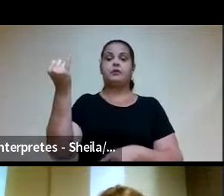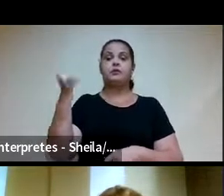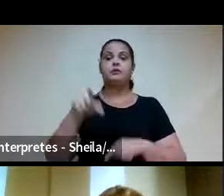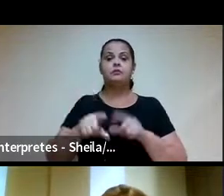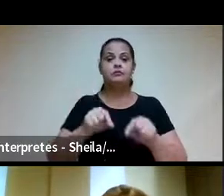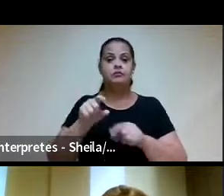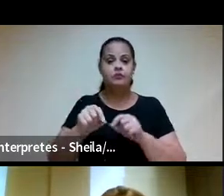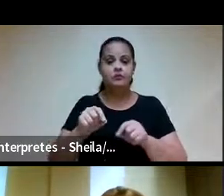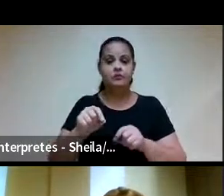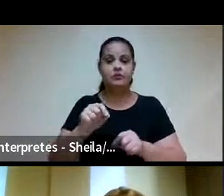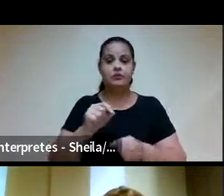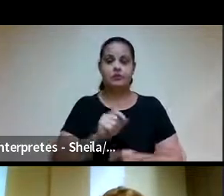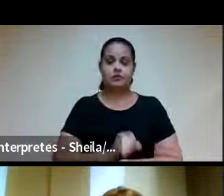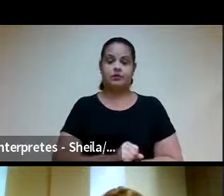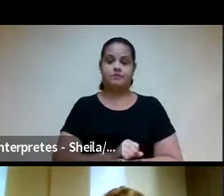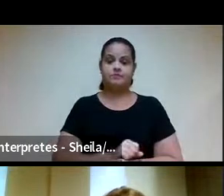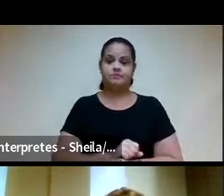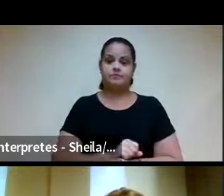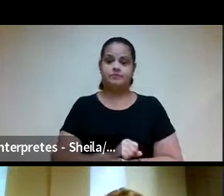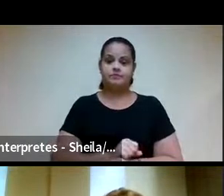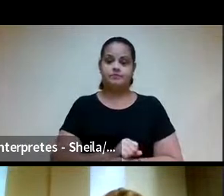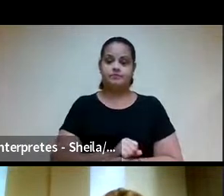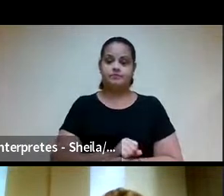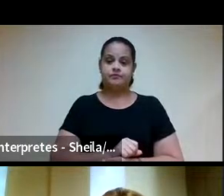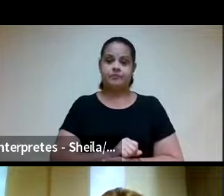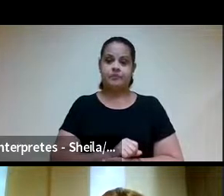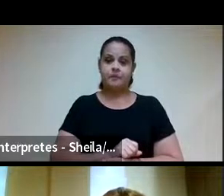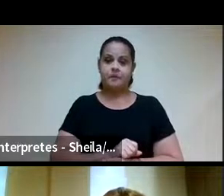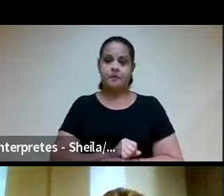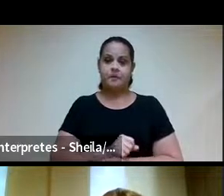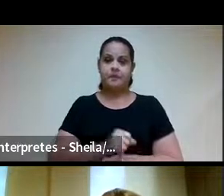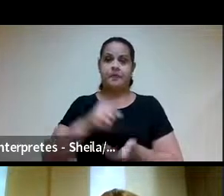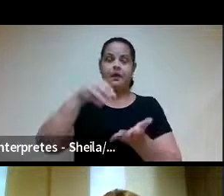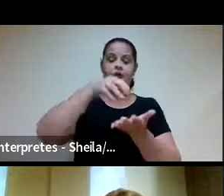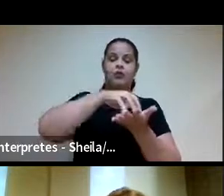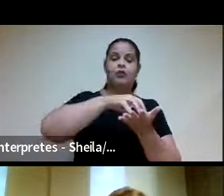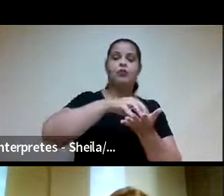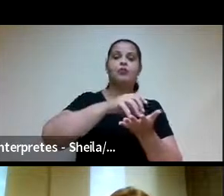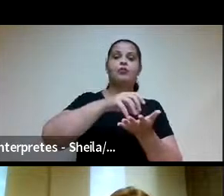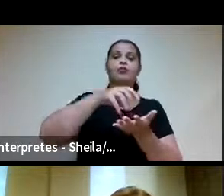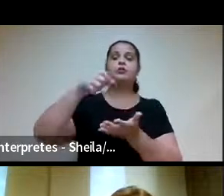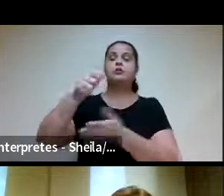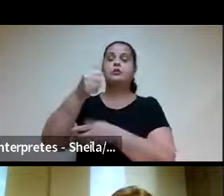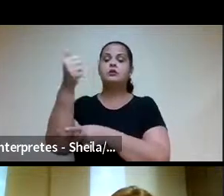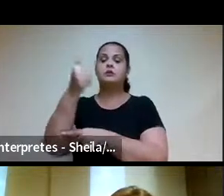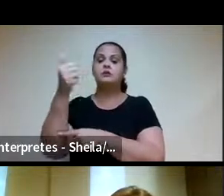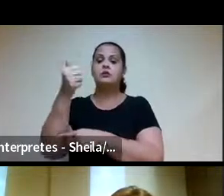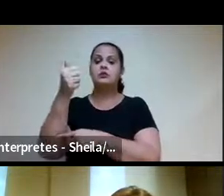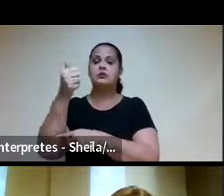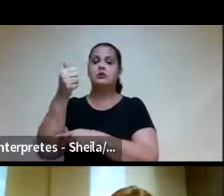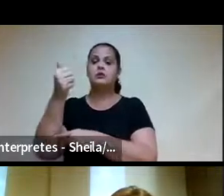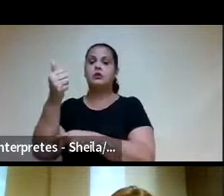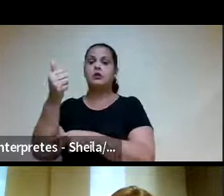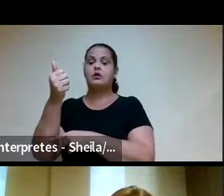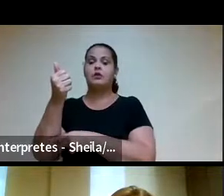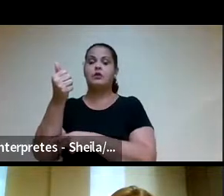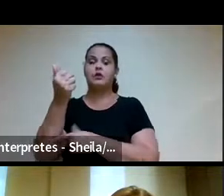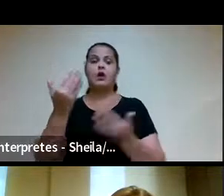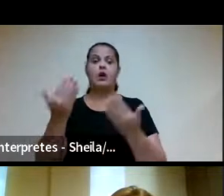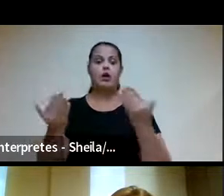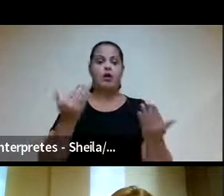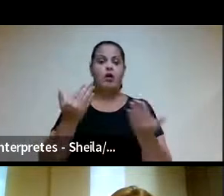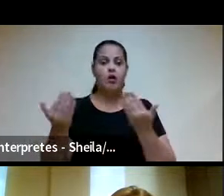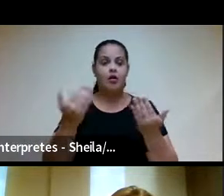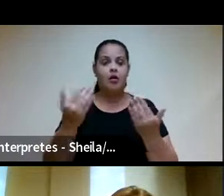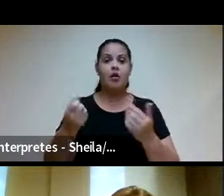hora recorrido, réu da ação em primeiro grau, ele também não logrou êxito em levar parte de suas testemunhas. Levou uma parte, mas